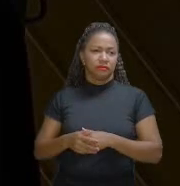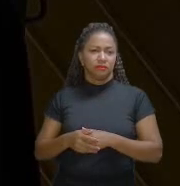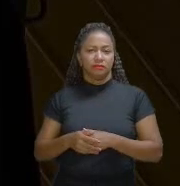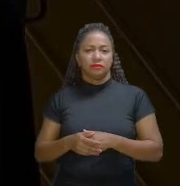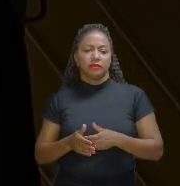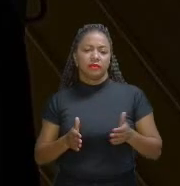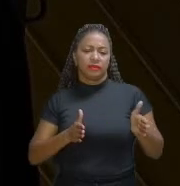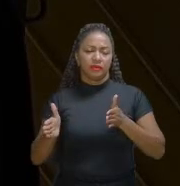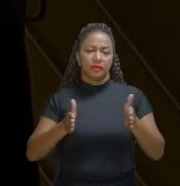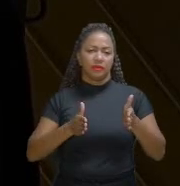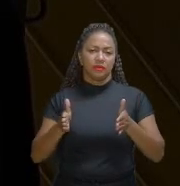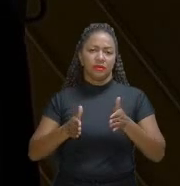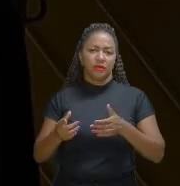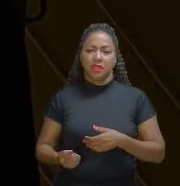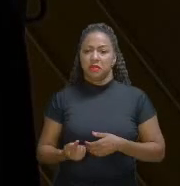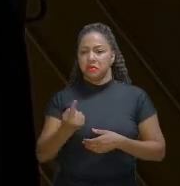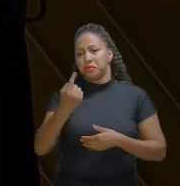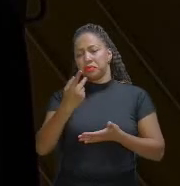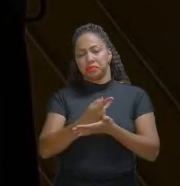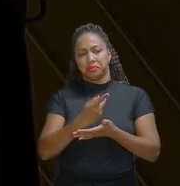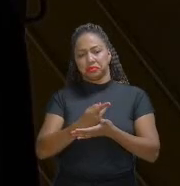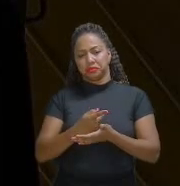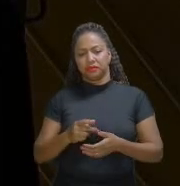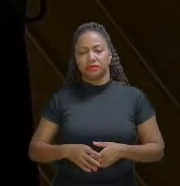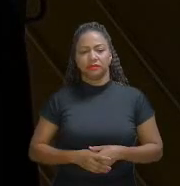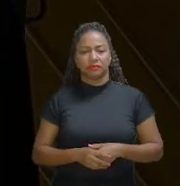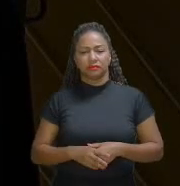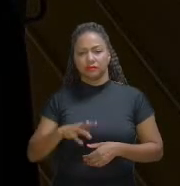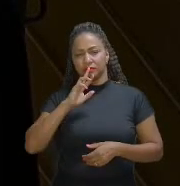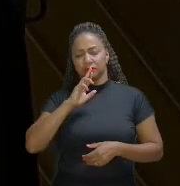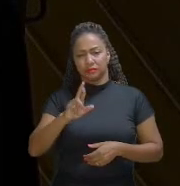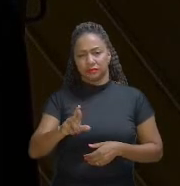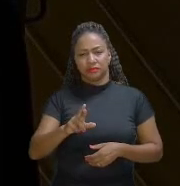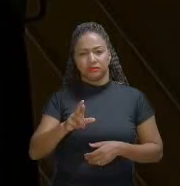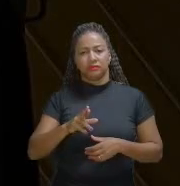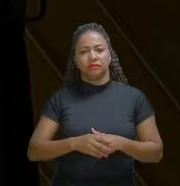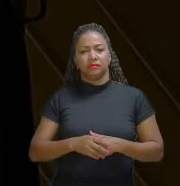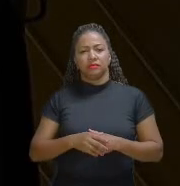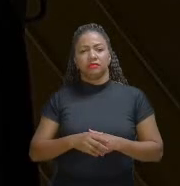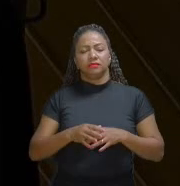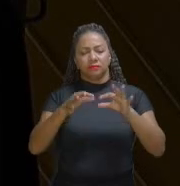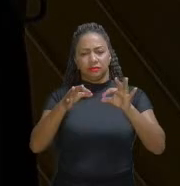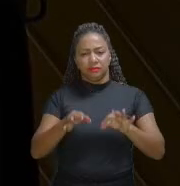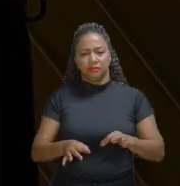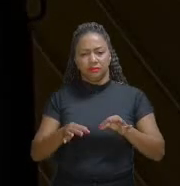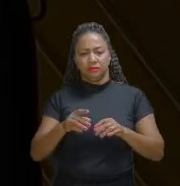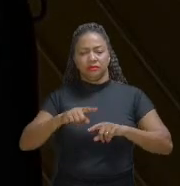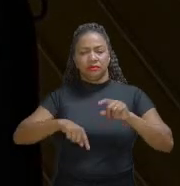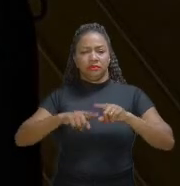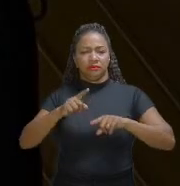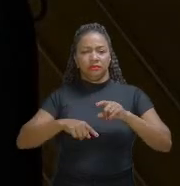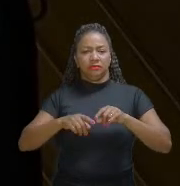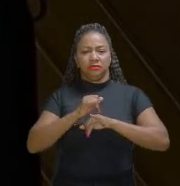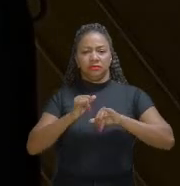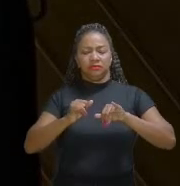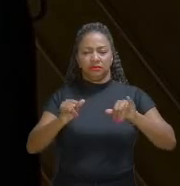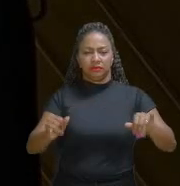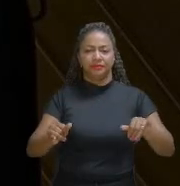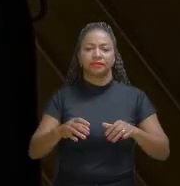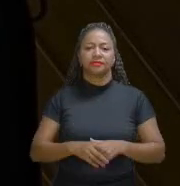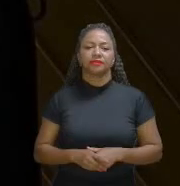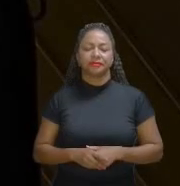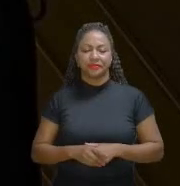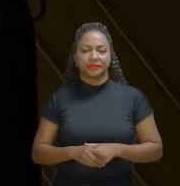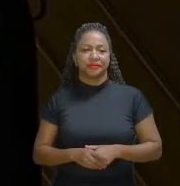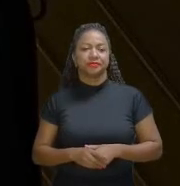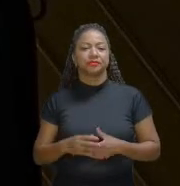intempestiva. Foi a única circunstância. Tal resultado corrobora a regularidade formal e material dos atos de campanha.